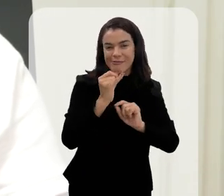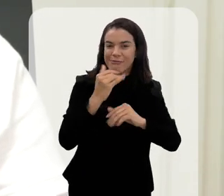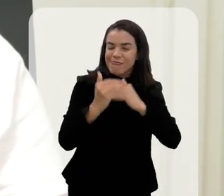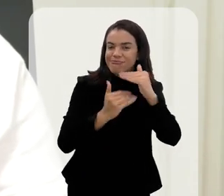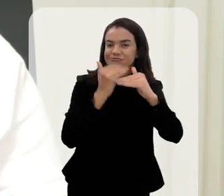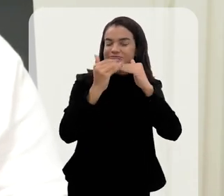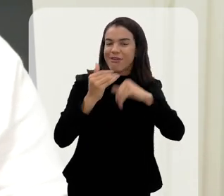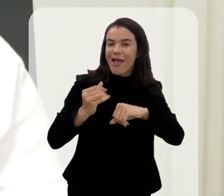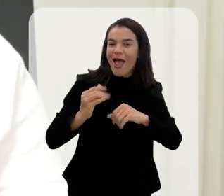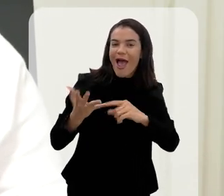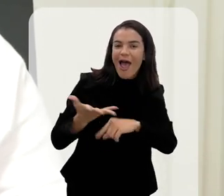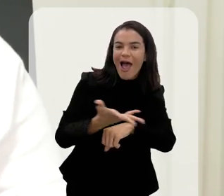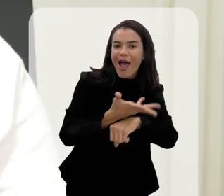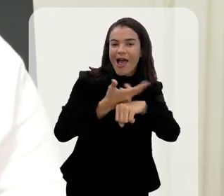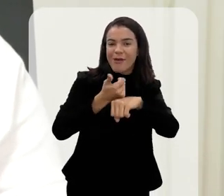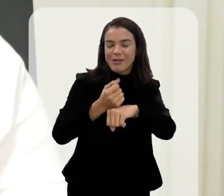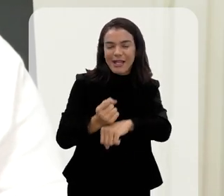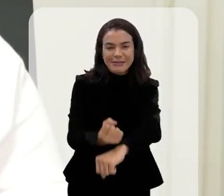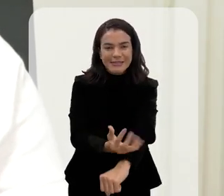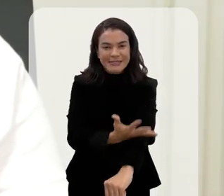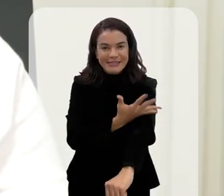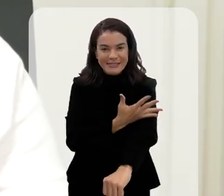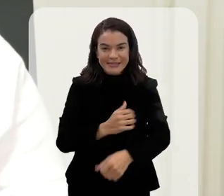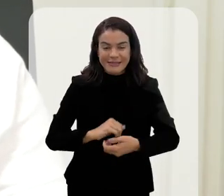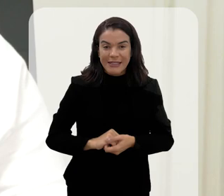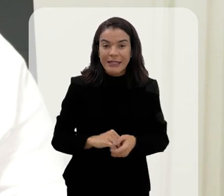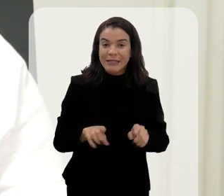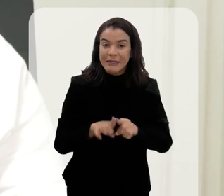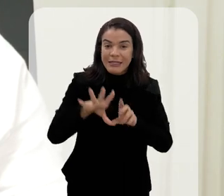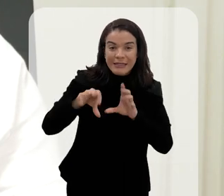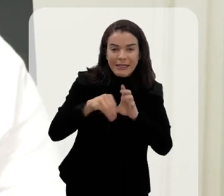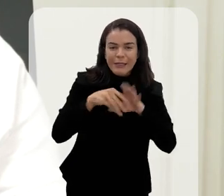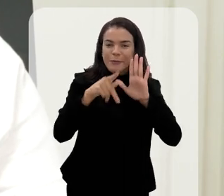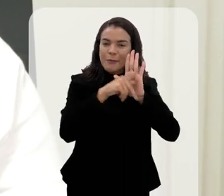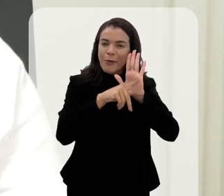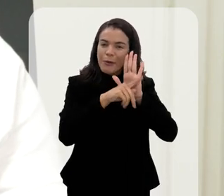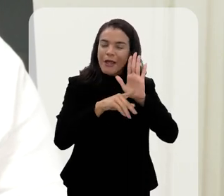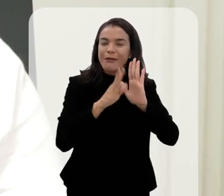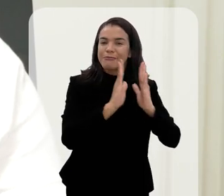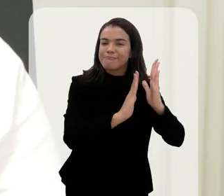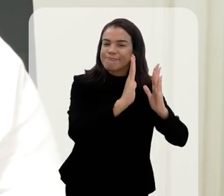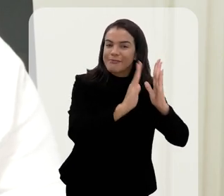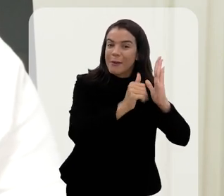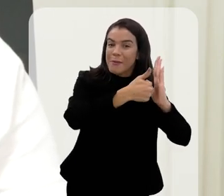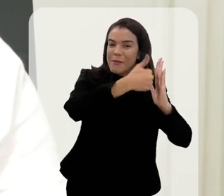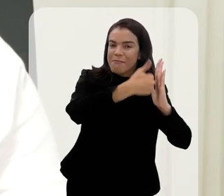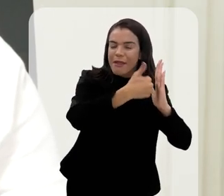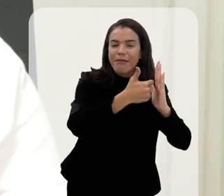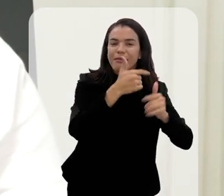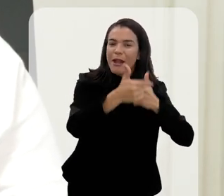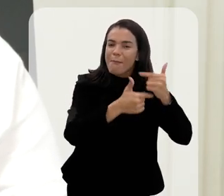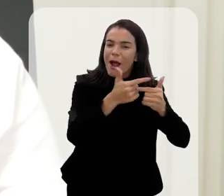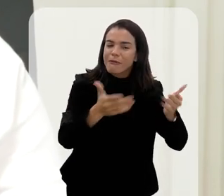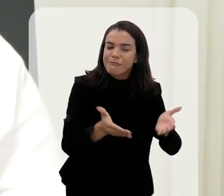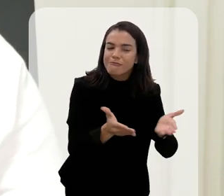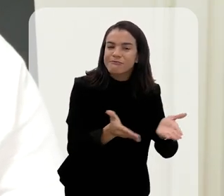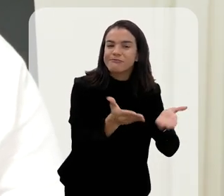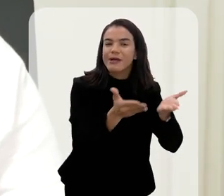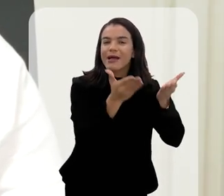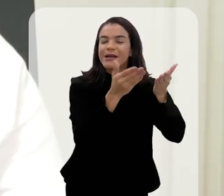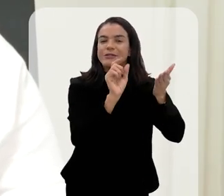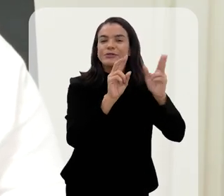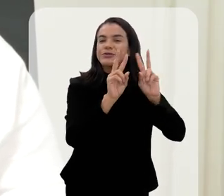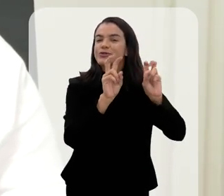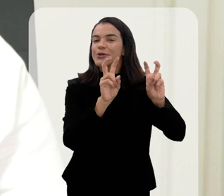nesse processo de desenvolvimento dessas habilidades socioemocionais. Inclusive, dentro do nosso programa, nessa fase, a gente trabalha